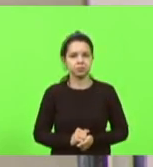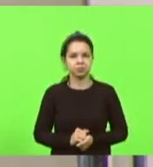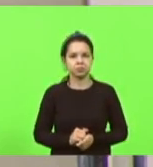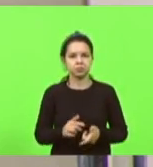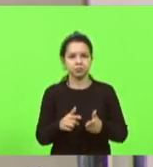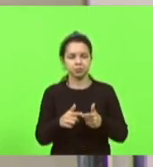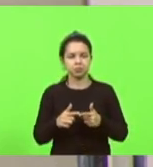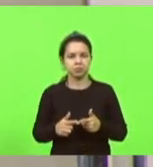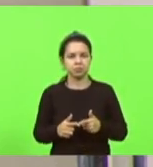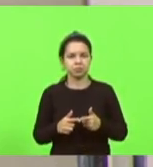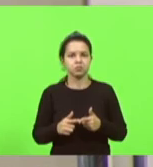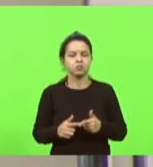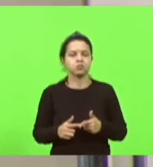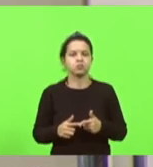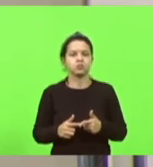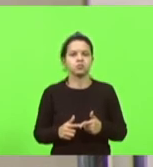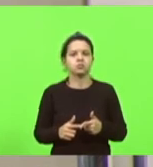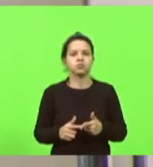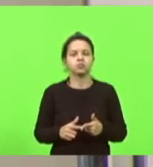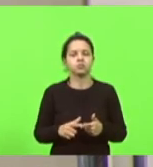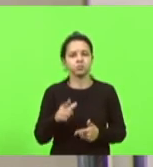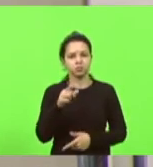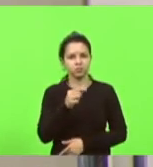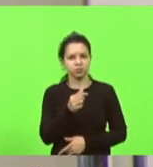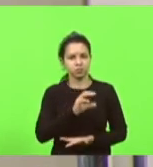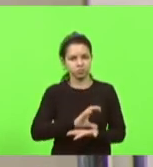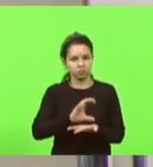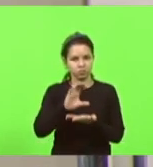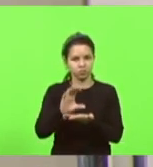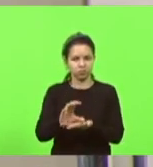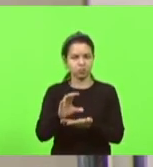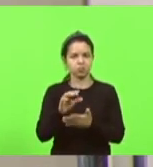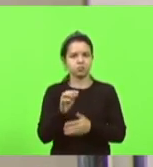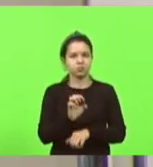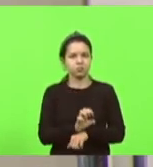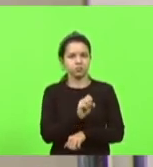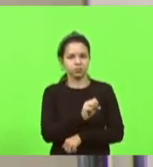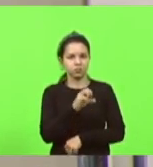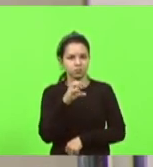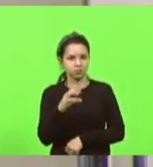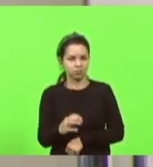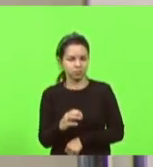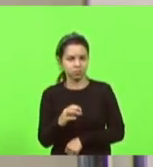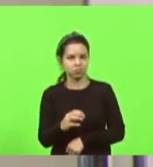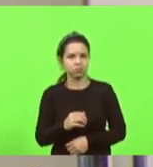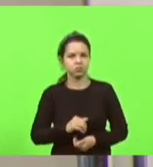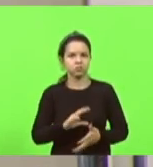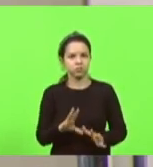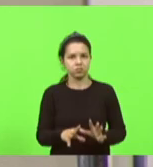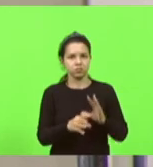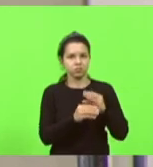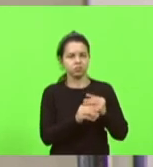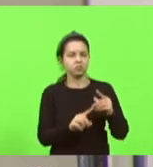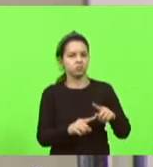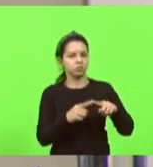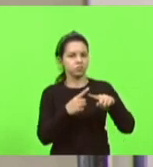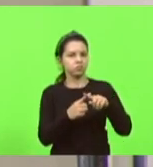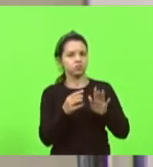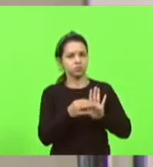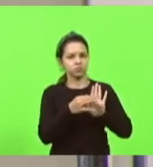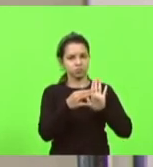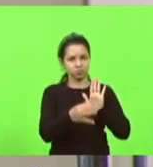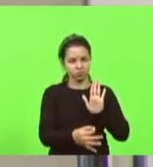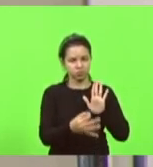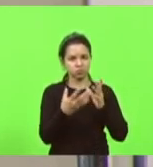de pensões no âmbito do Estado de Santa Catarina, a fim de majorar a idade dos beneficiários, com emenda aditiva e pareceres favoráveis